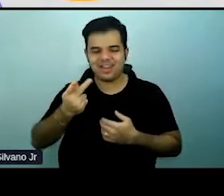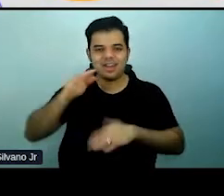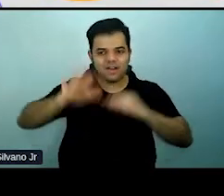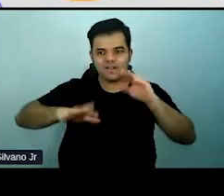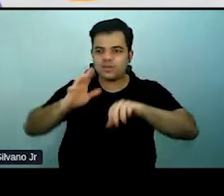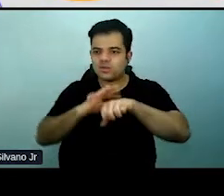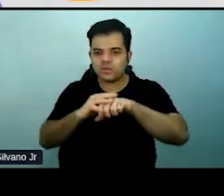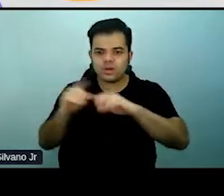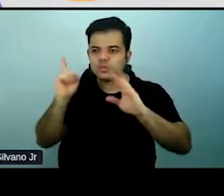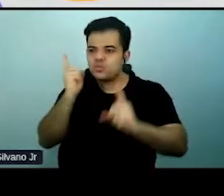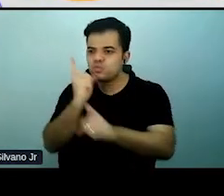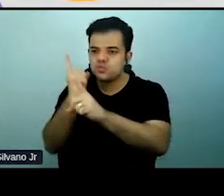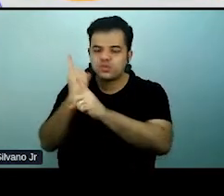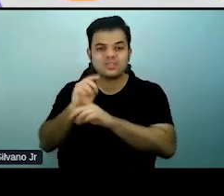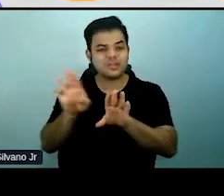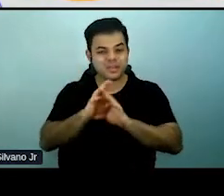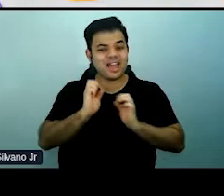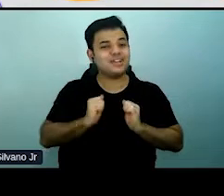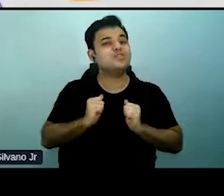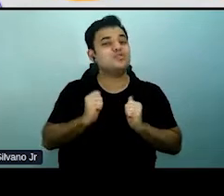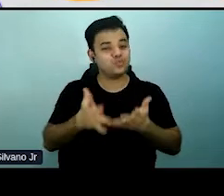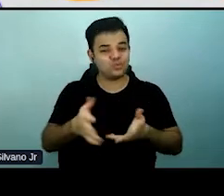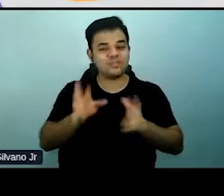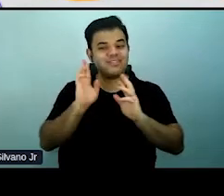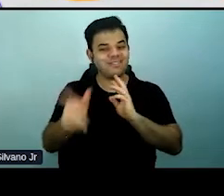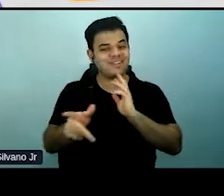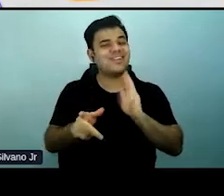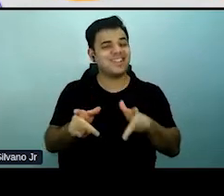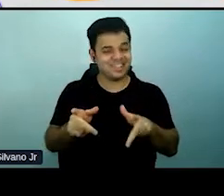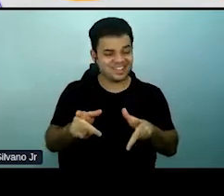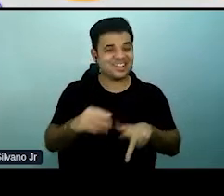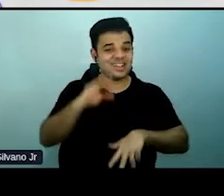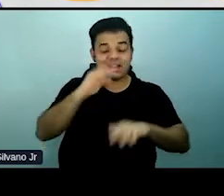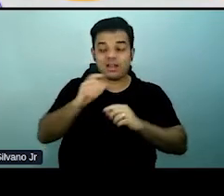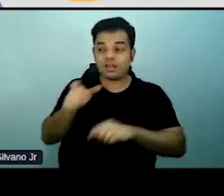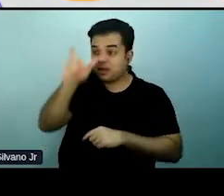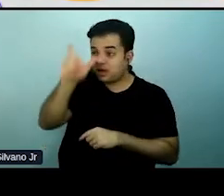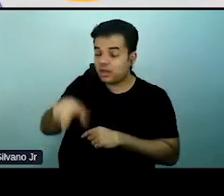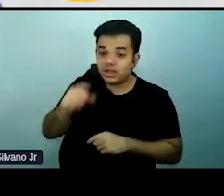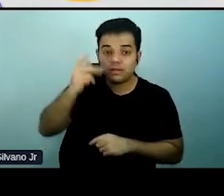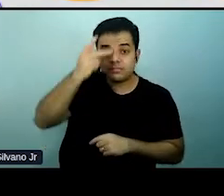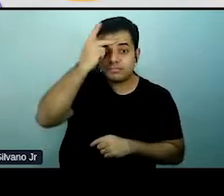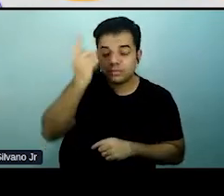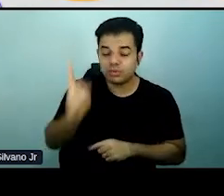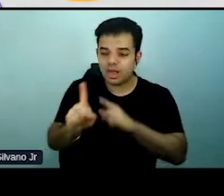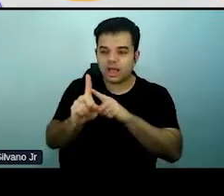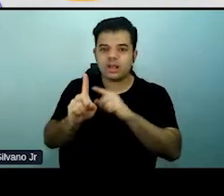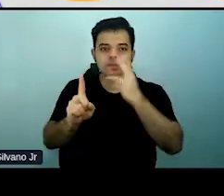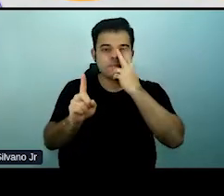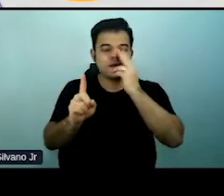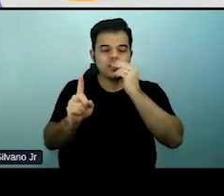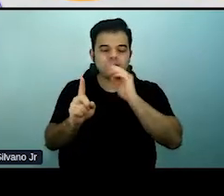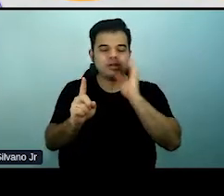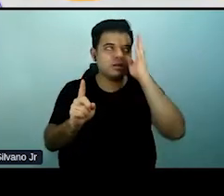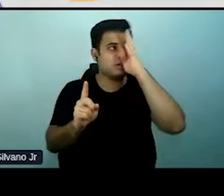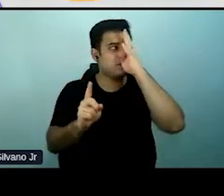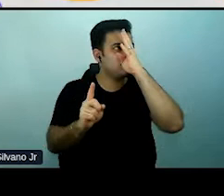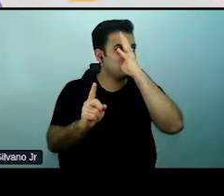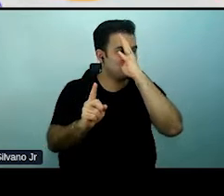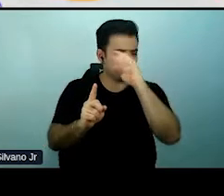algumas atitudes dentro da empresa dão uma referência de que a pessoa não está atenta ou ela tem